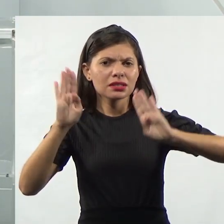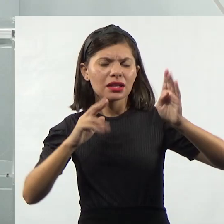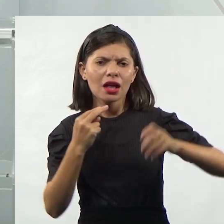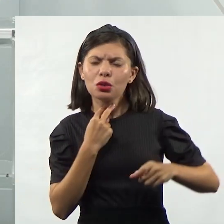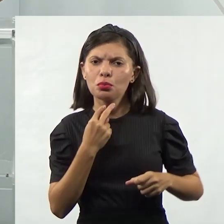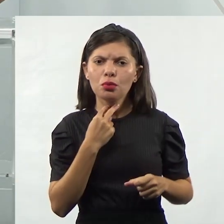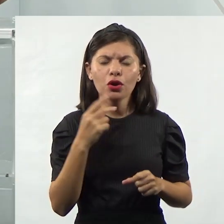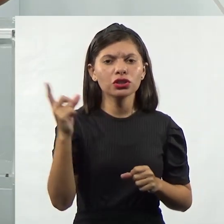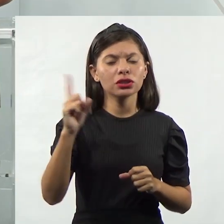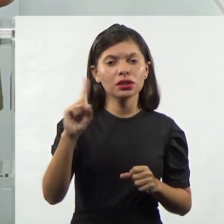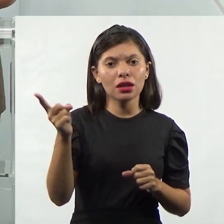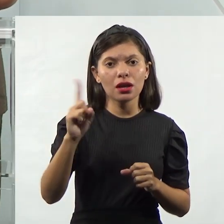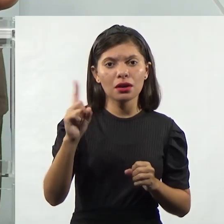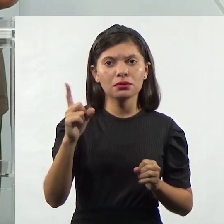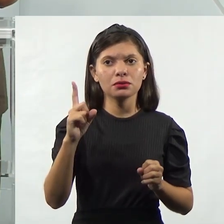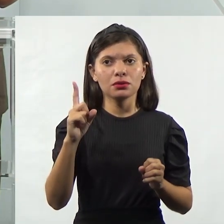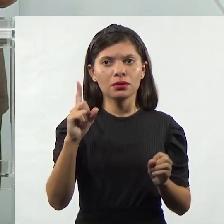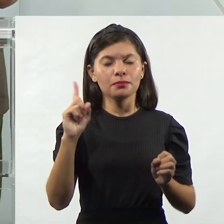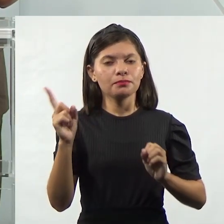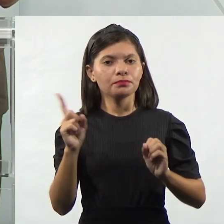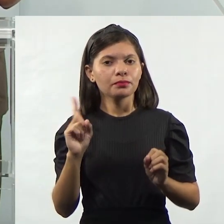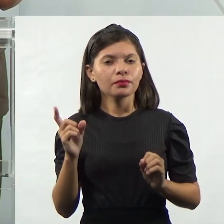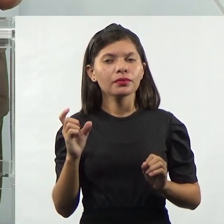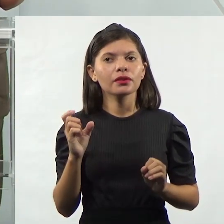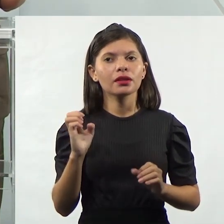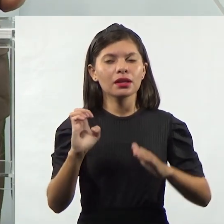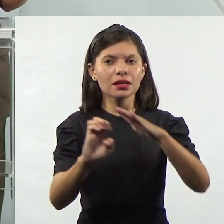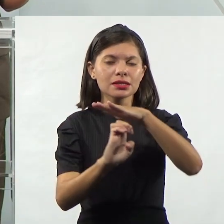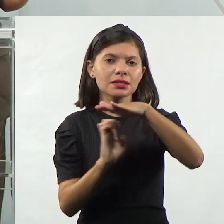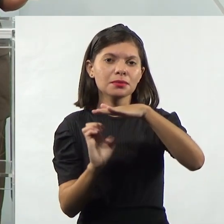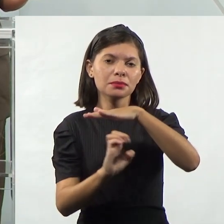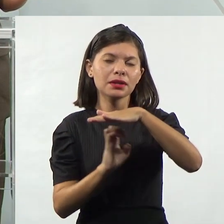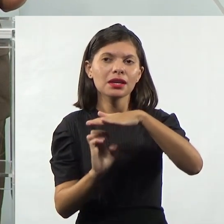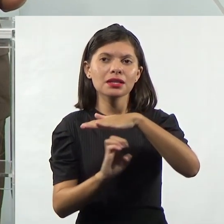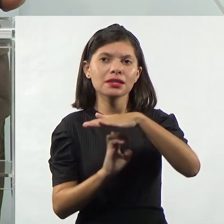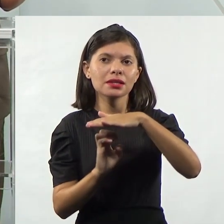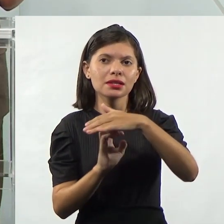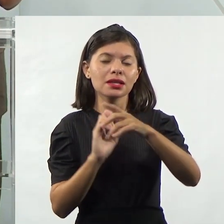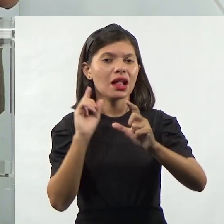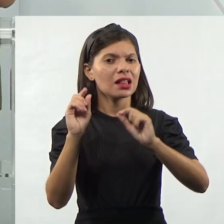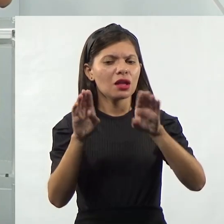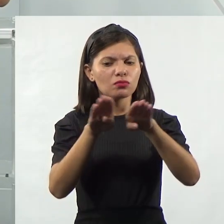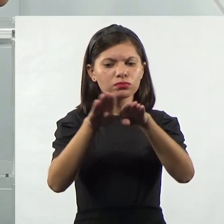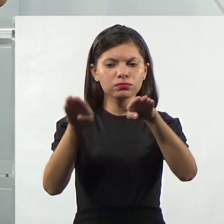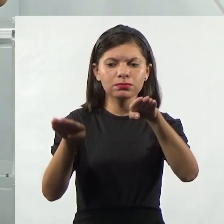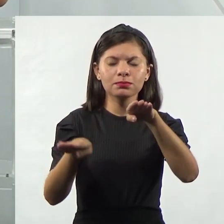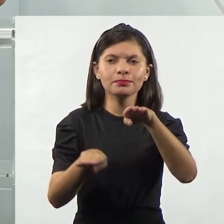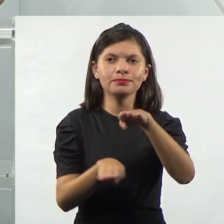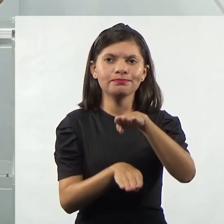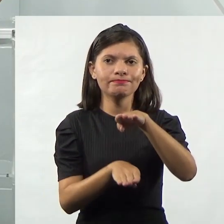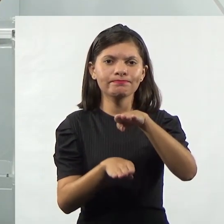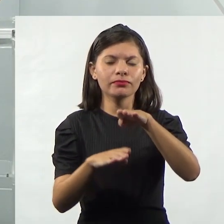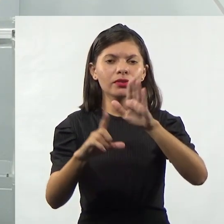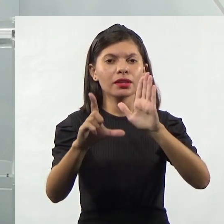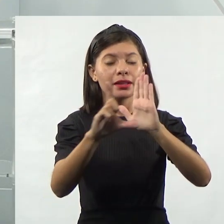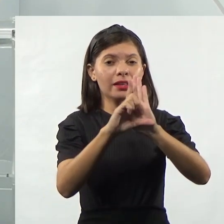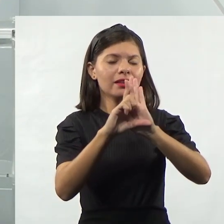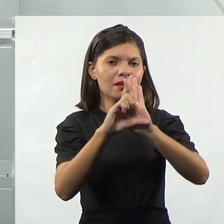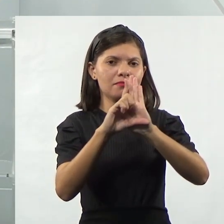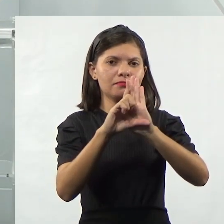o procedimento próprio está na lei das estatais. Então, as estatais, por exemplo, não se